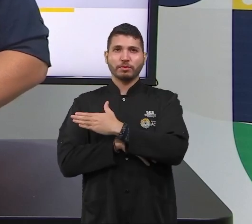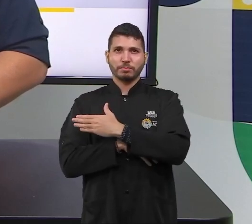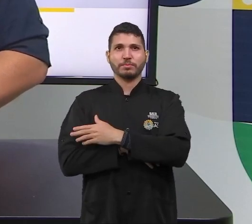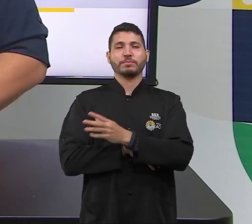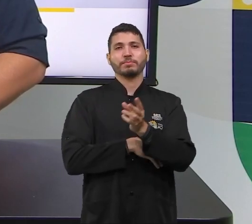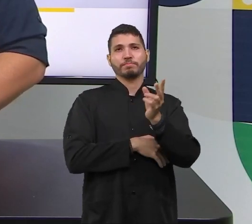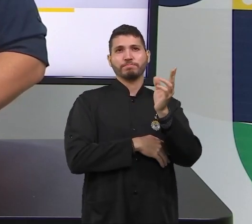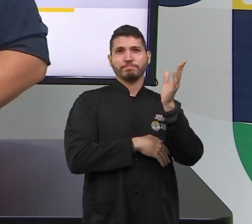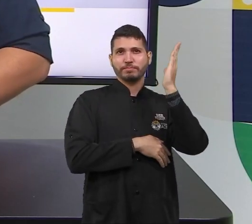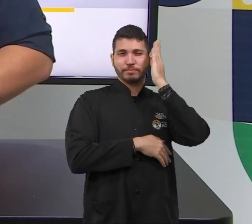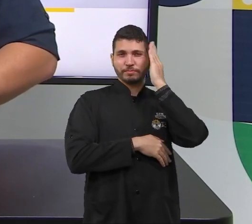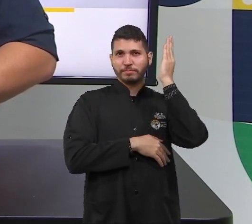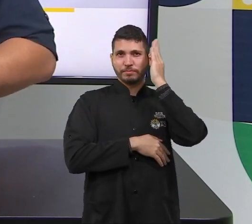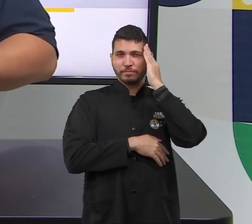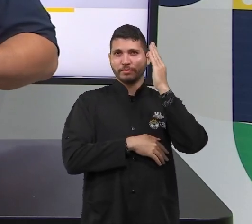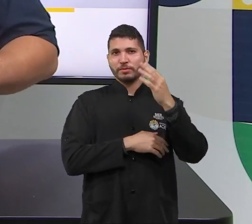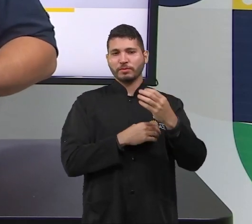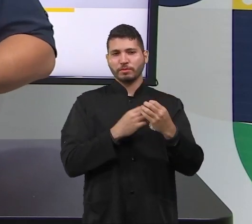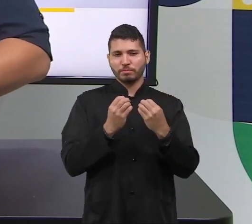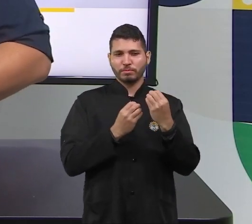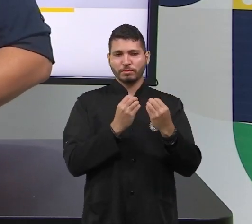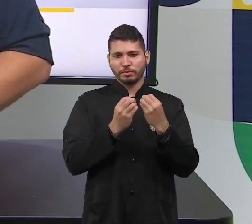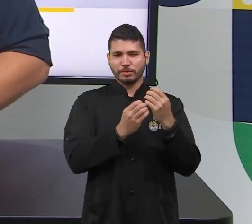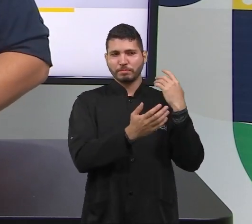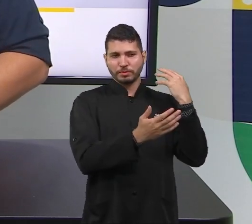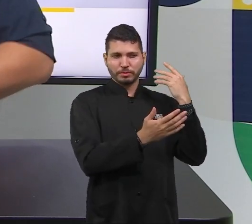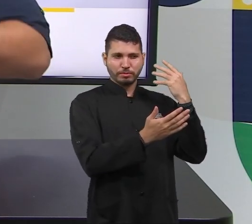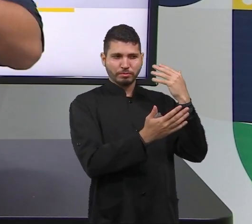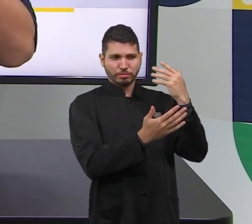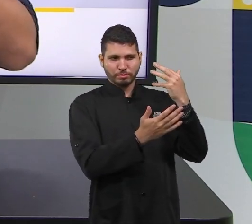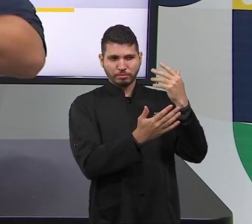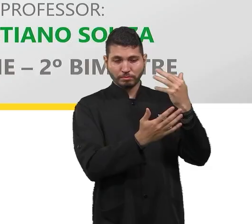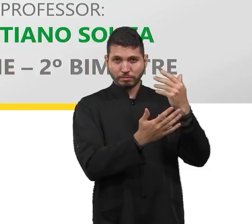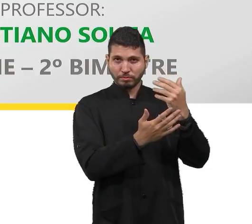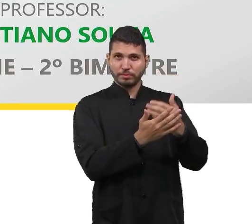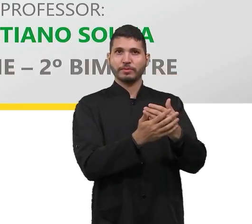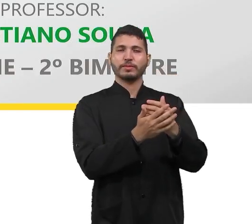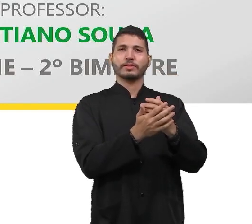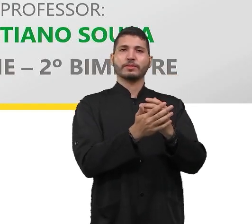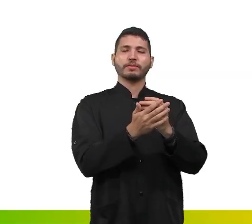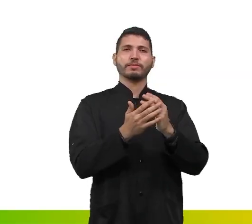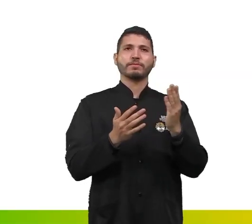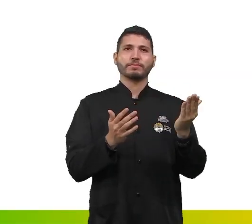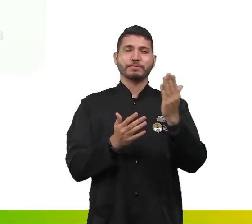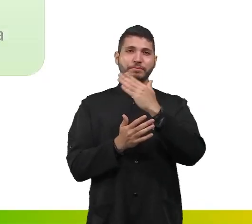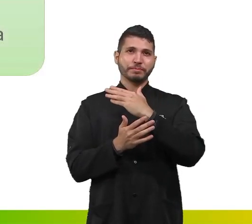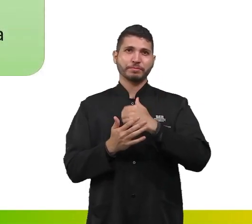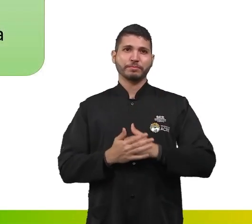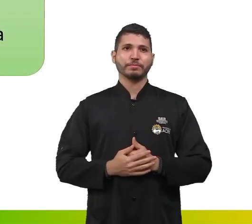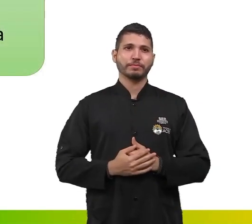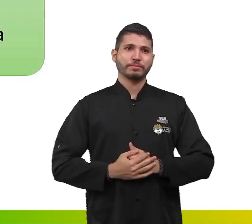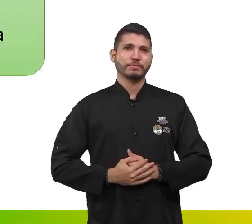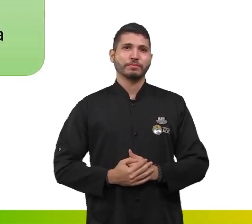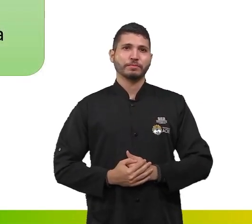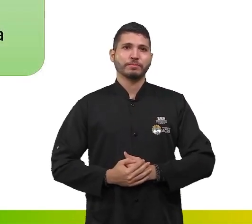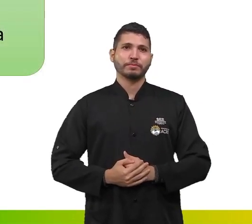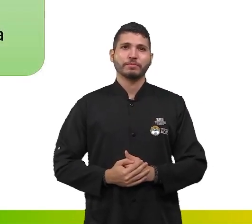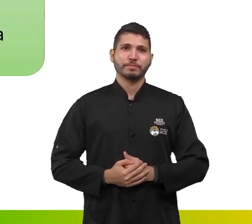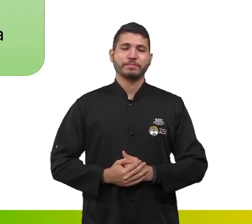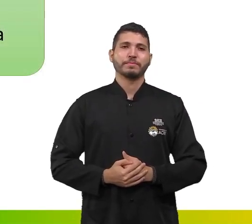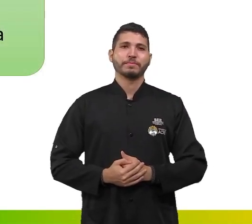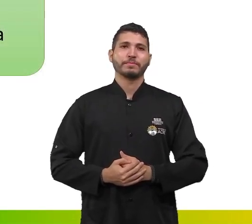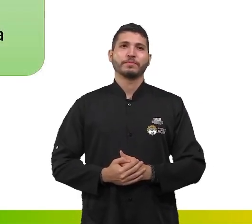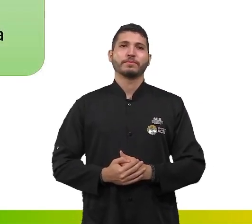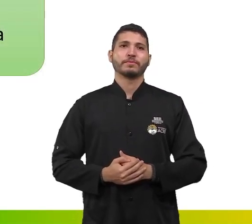como foi que isso se construiu na Europa. Vem comigo nessa jornada, olha só. Então,